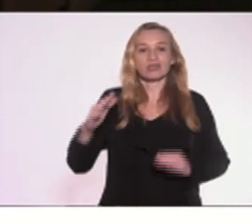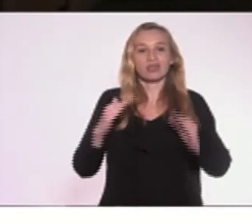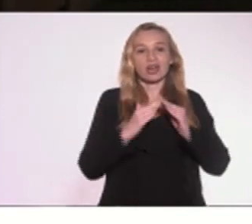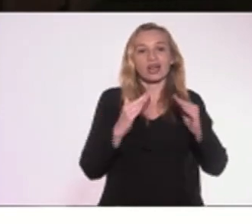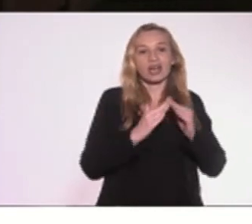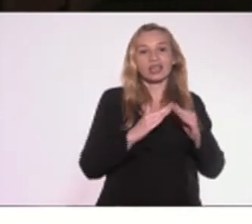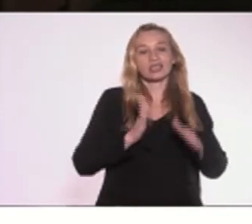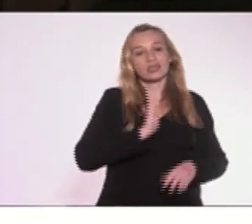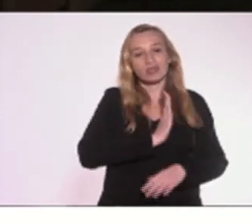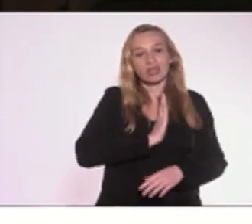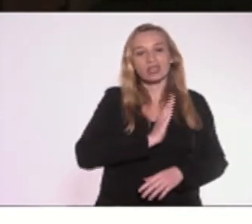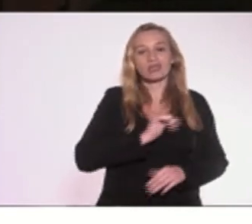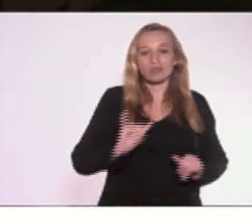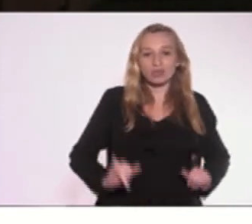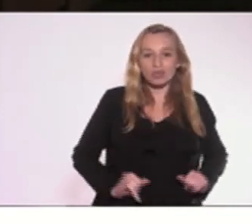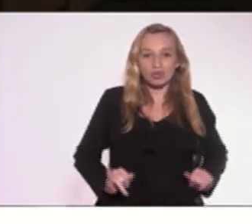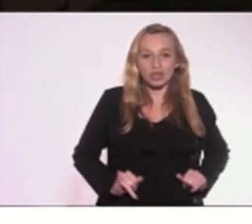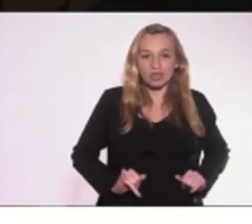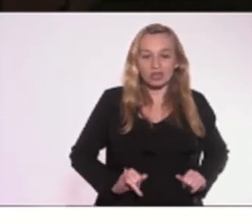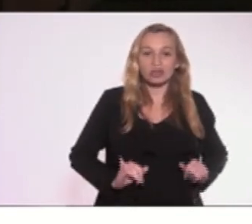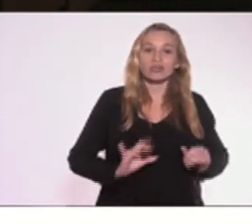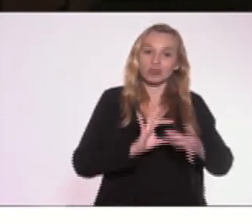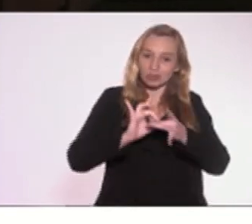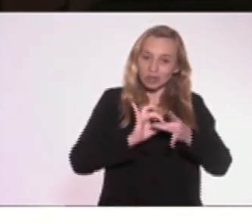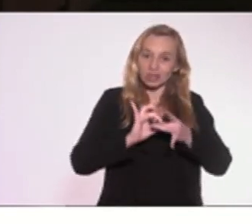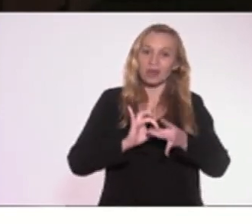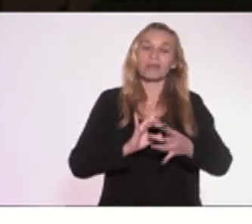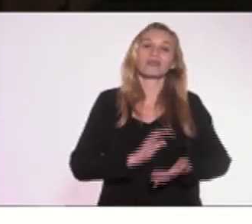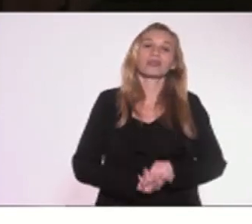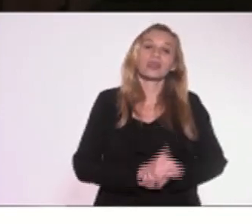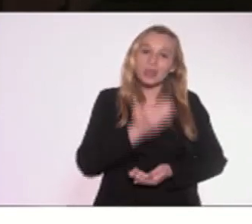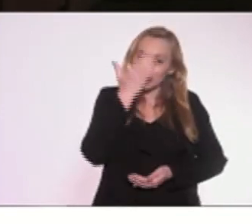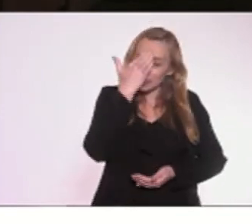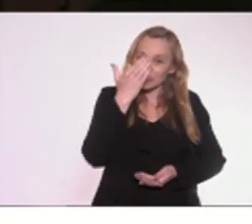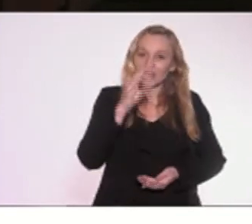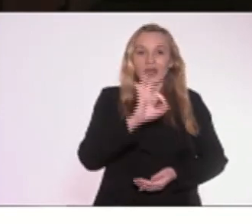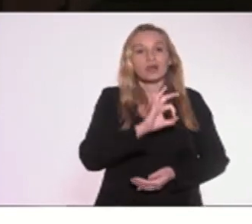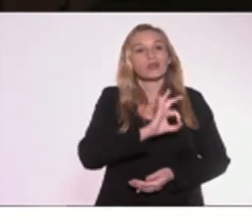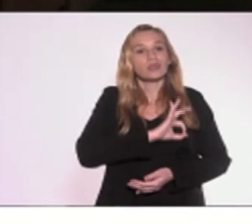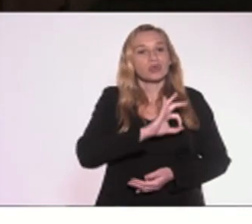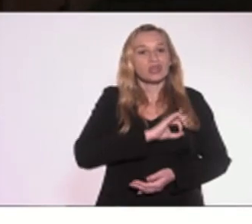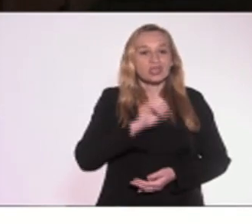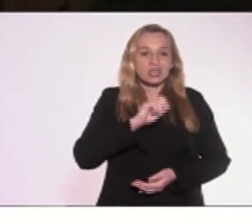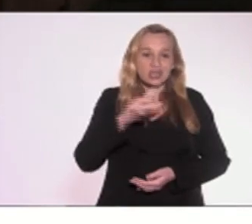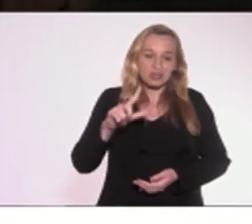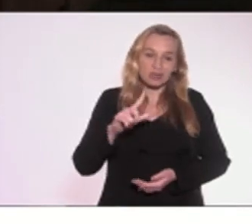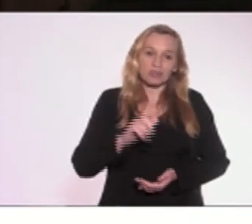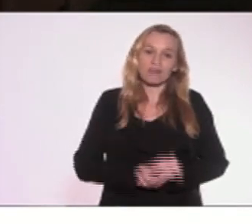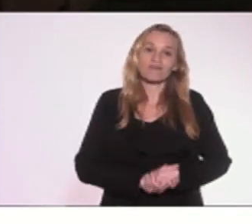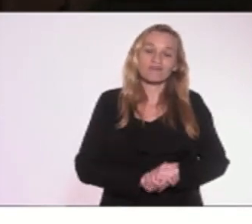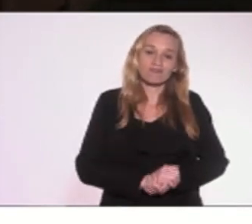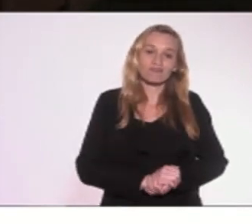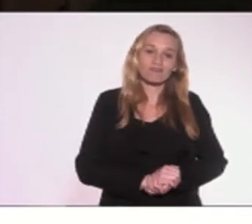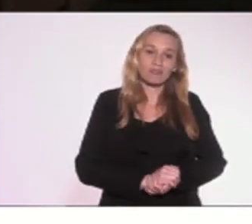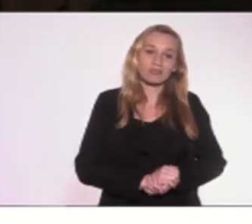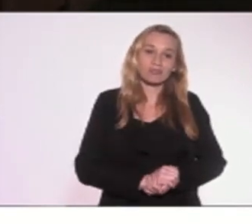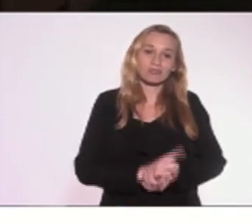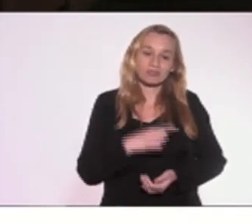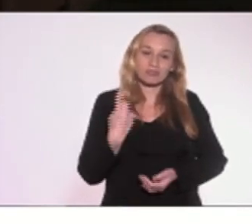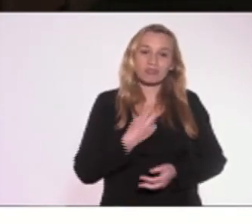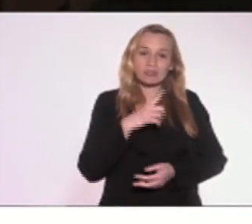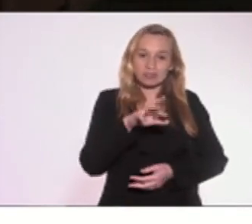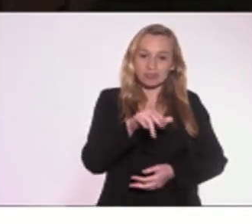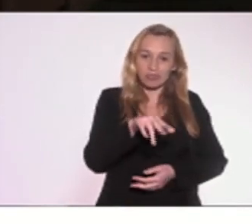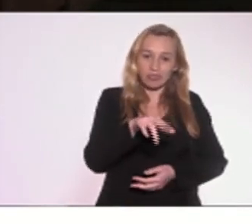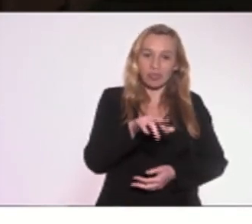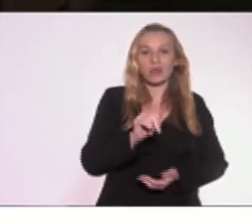muito sofrida, mas ao mesmo tempo muito unida. Brigar com a Polícia Civil não é muito interessante. Nós somos irmãos, somos um